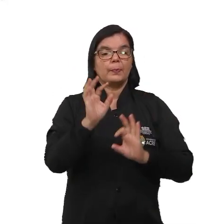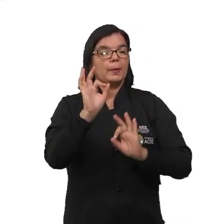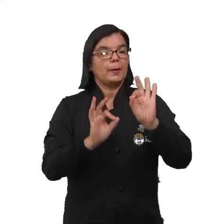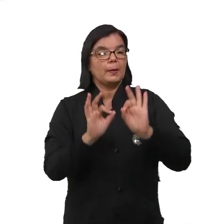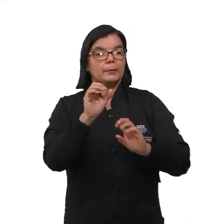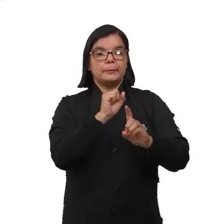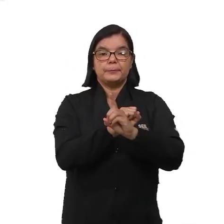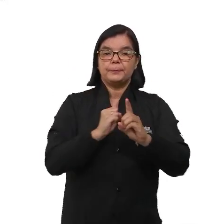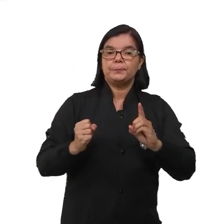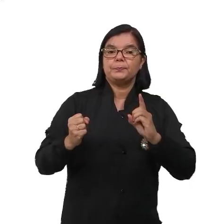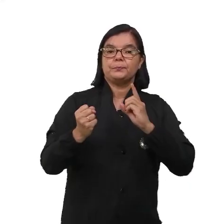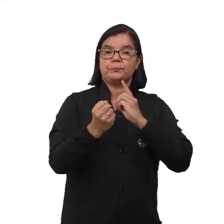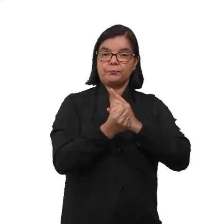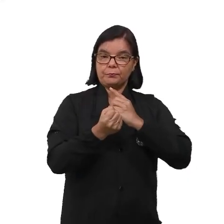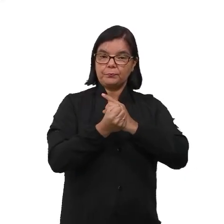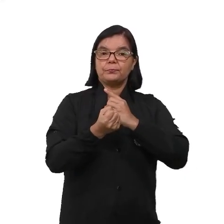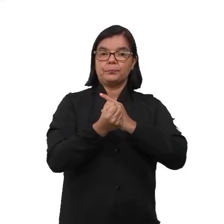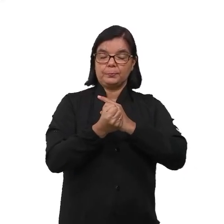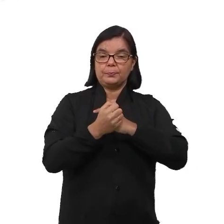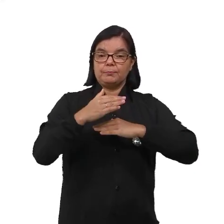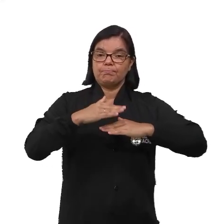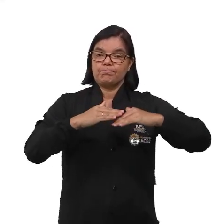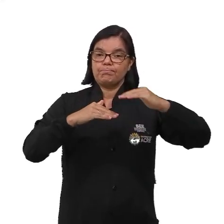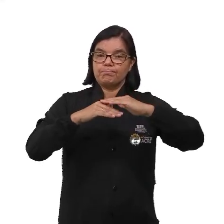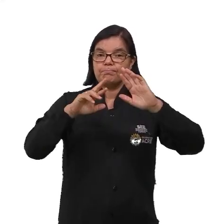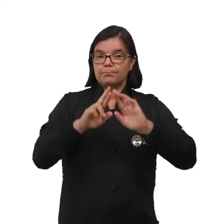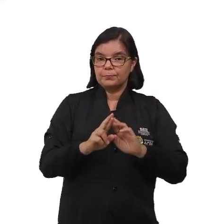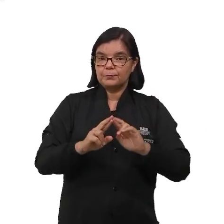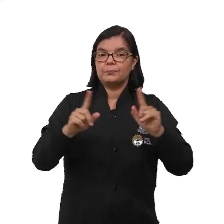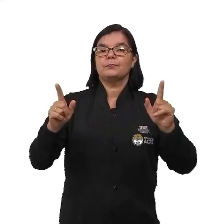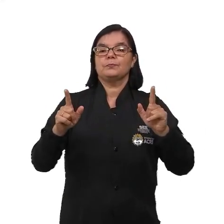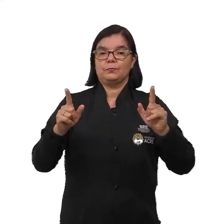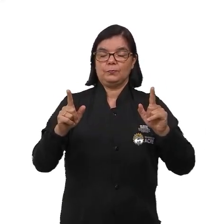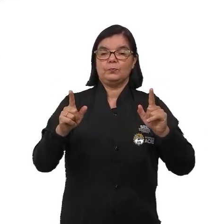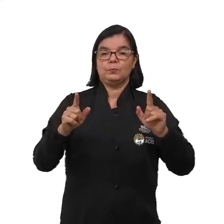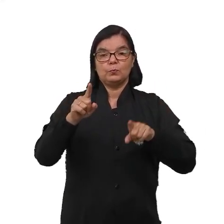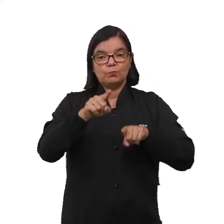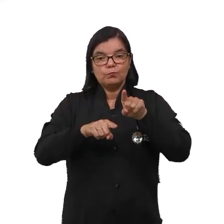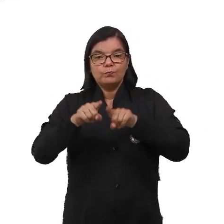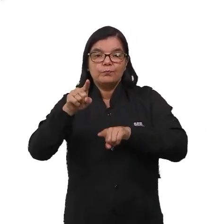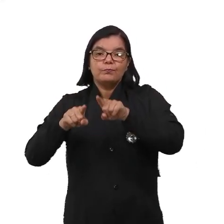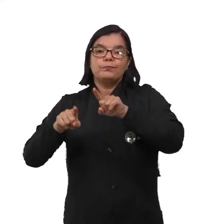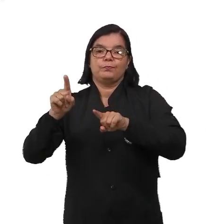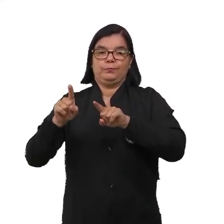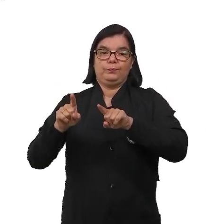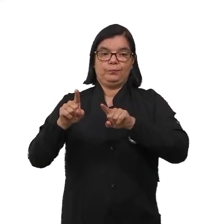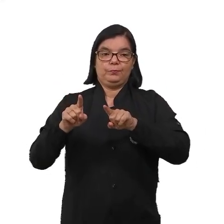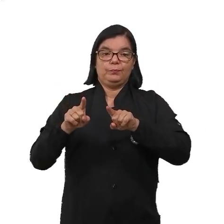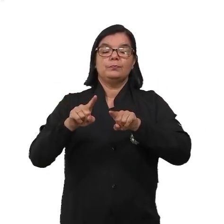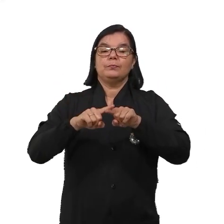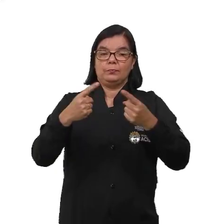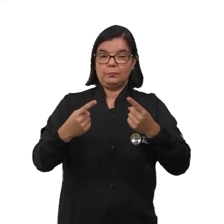C, a organização da sociedade em camadas com diferentes níveis de